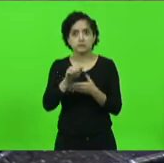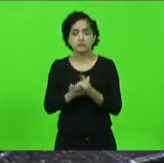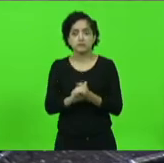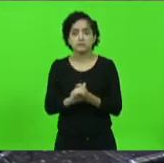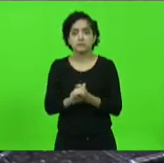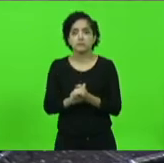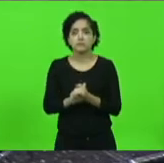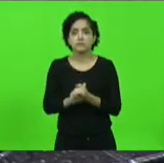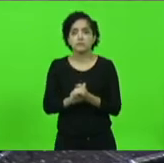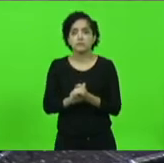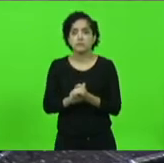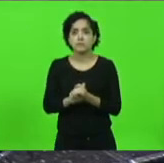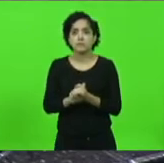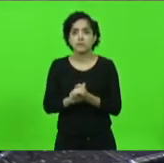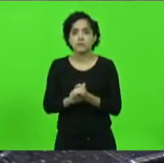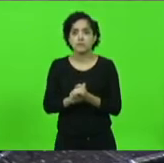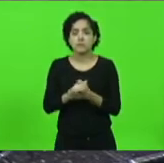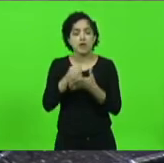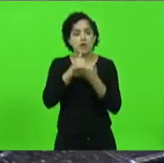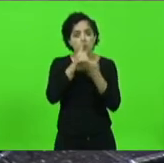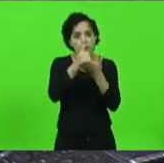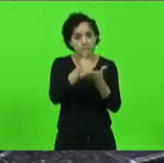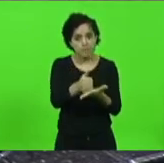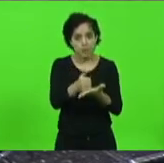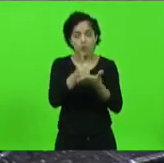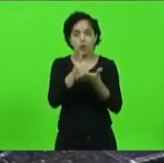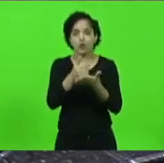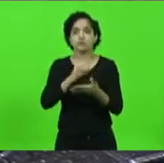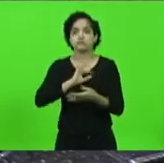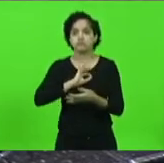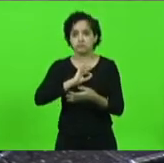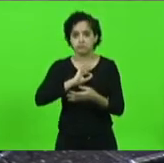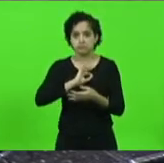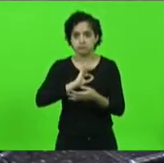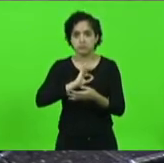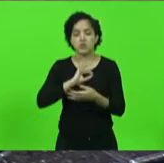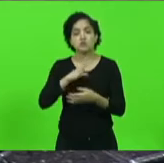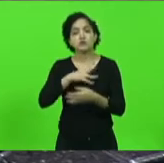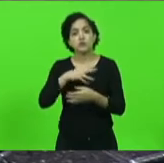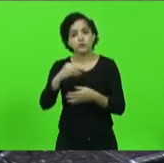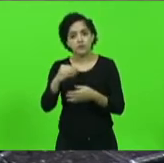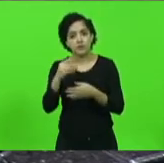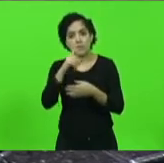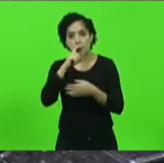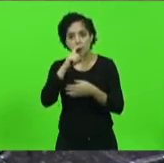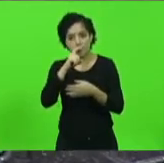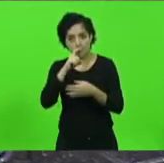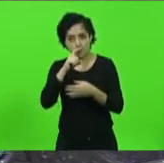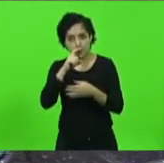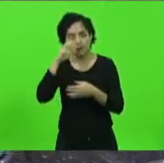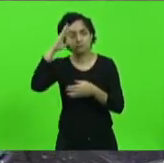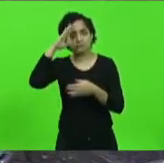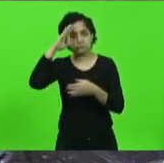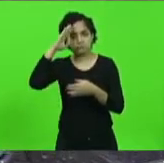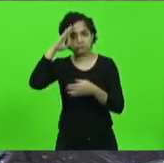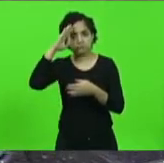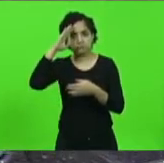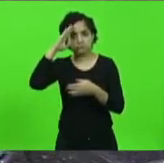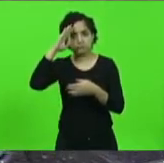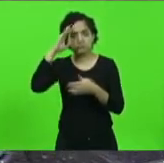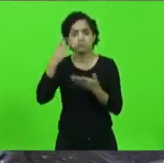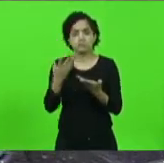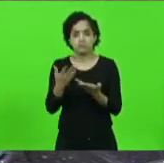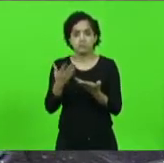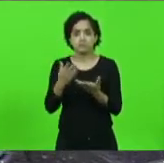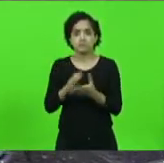Então, eu apoio totalmente os praças, sou filha de sargento. Inclusive, a história do meu pai, eu entendo que foi